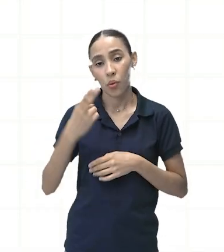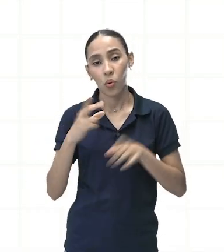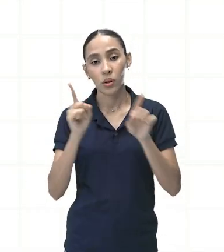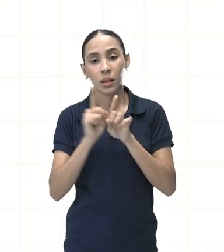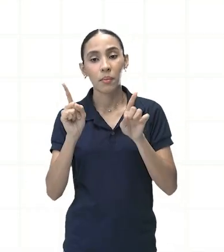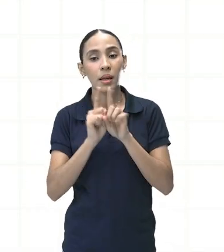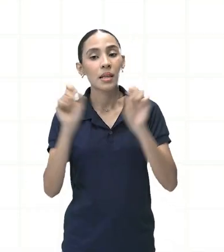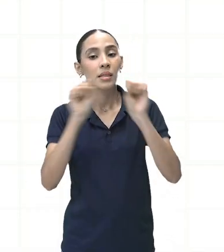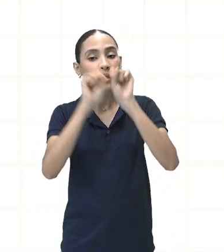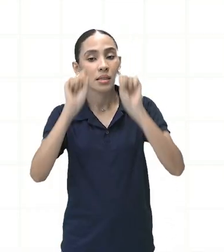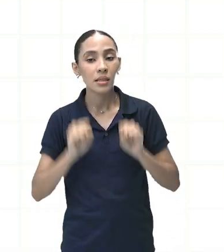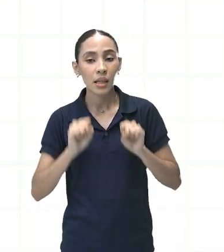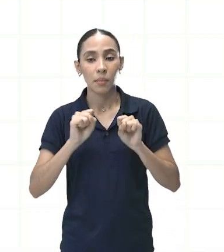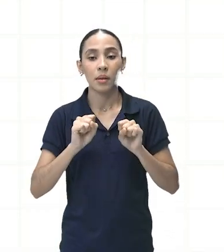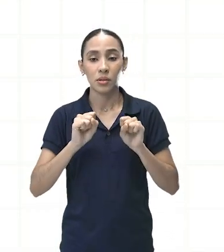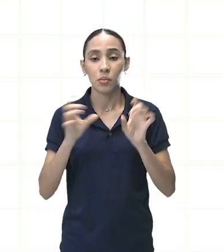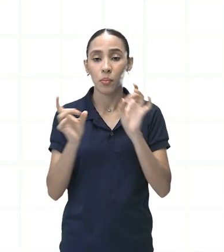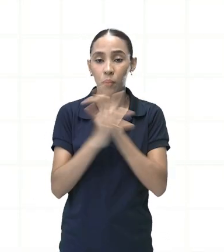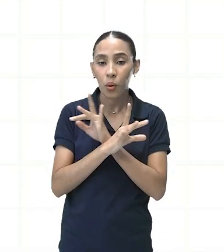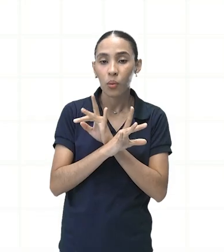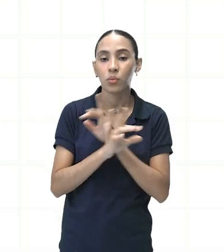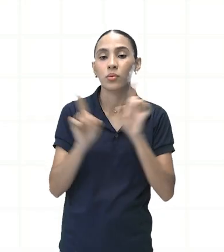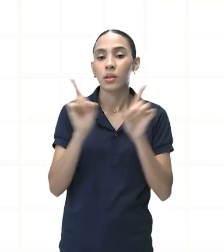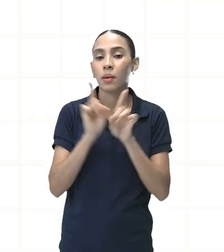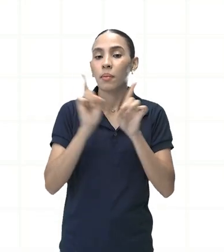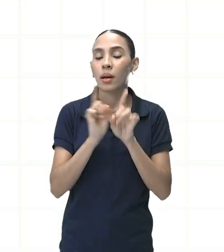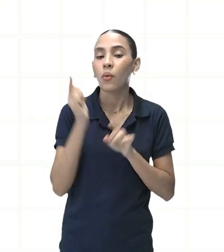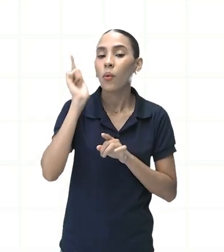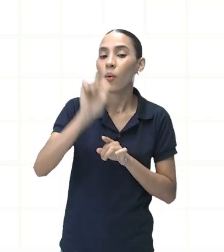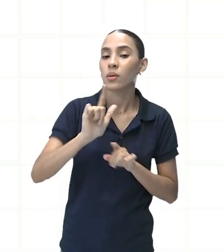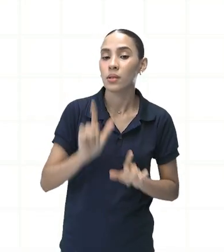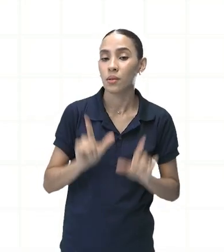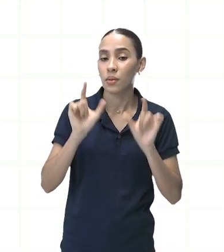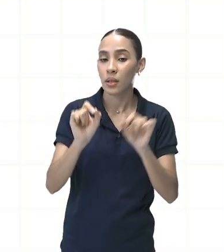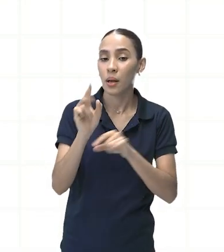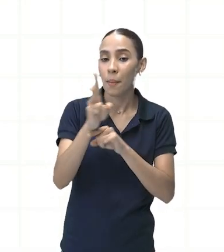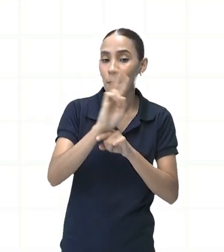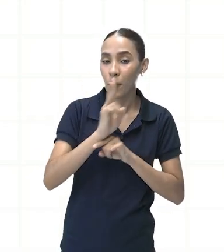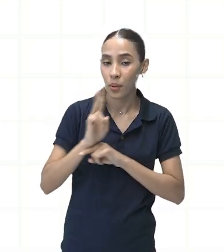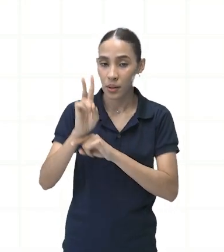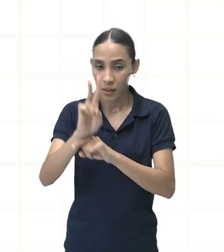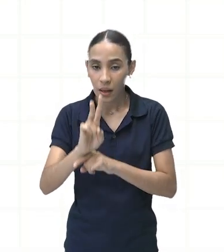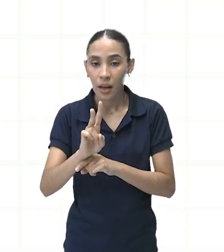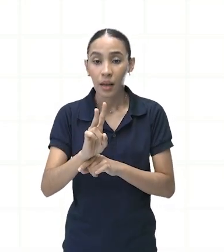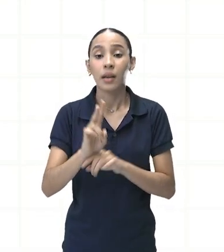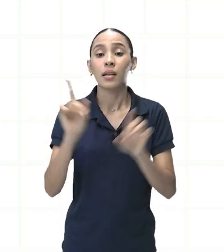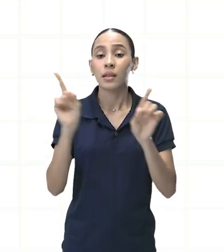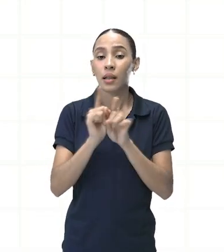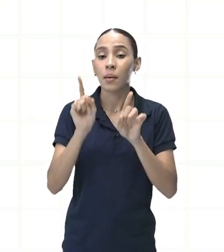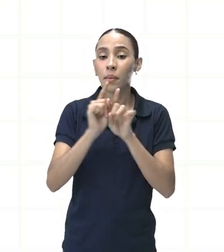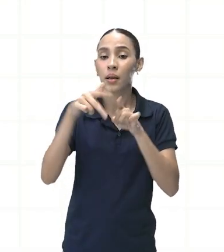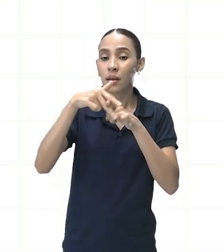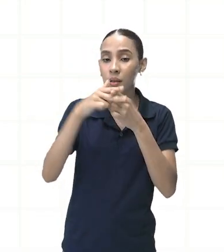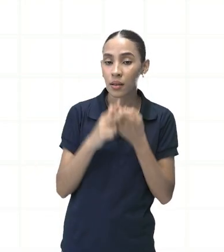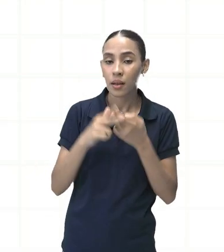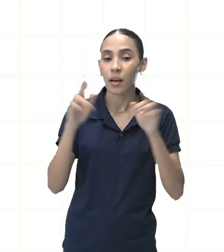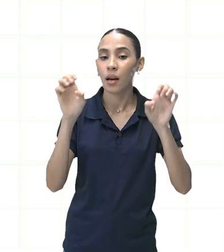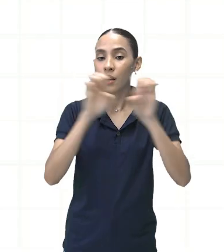e sistemas automáticos para o quê? Monitorar e reparar